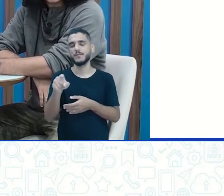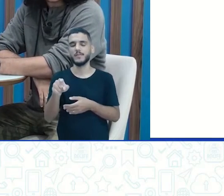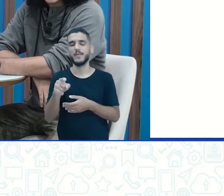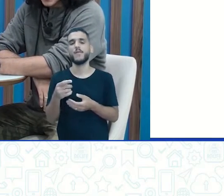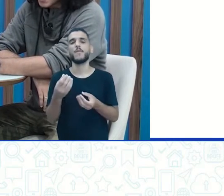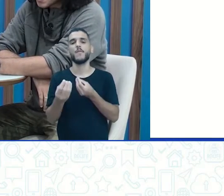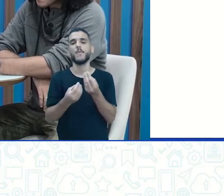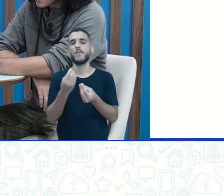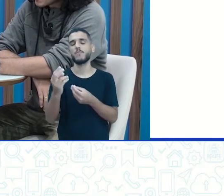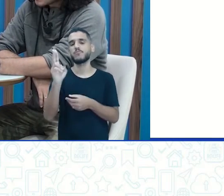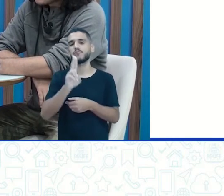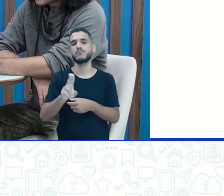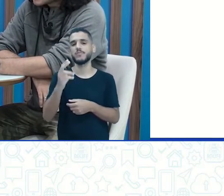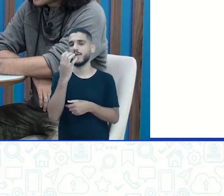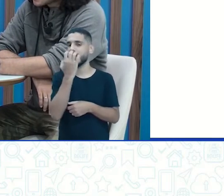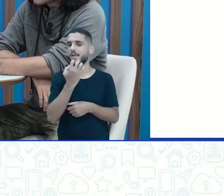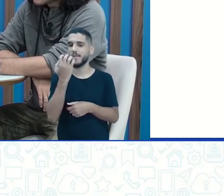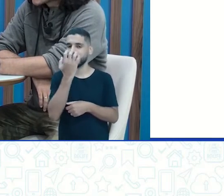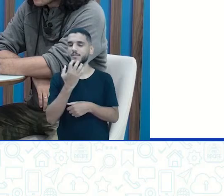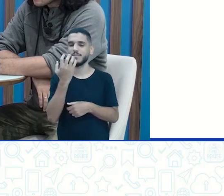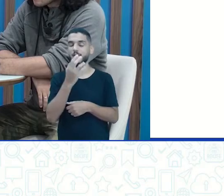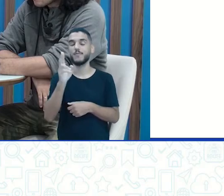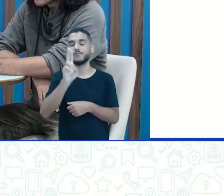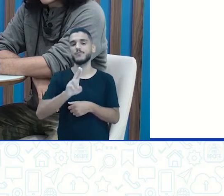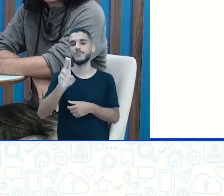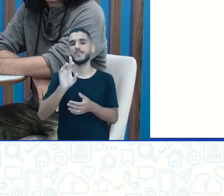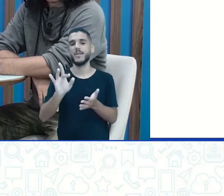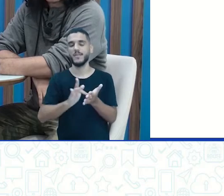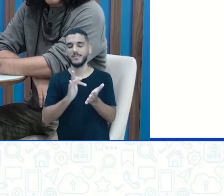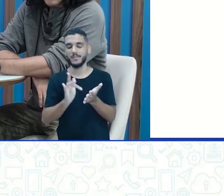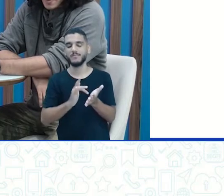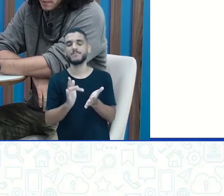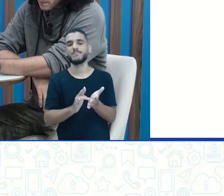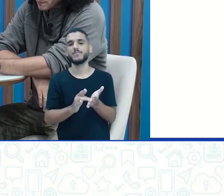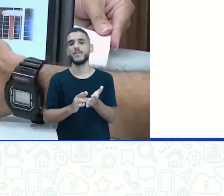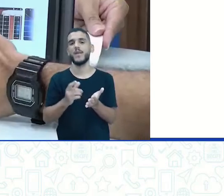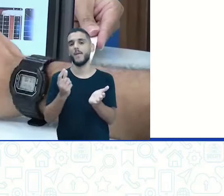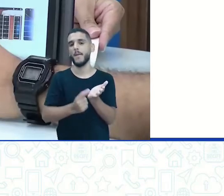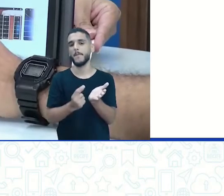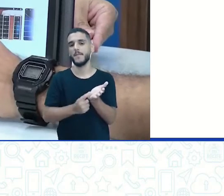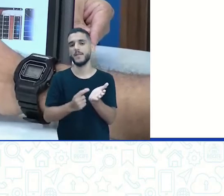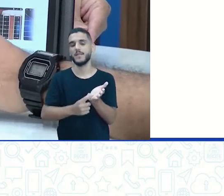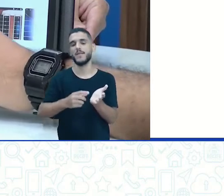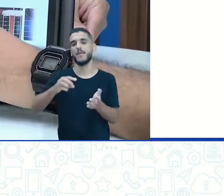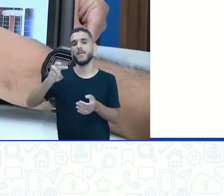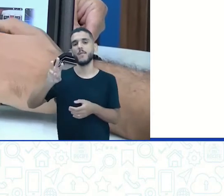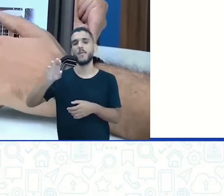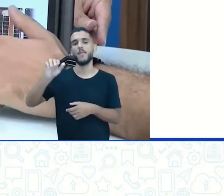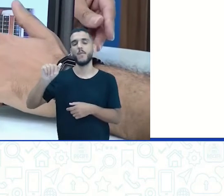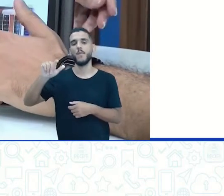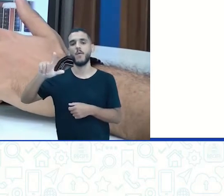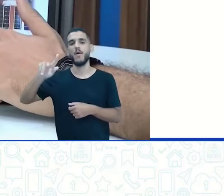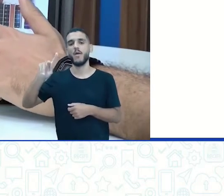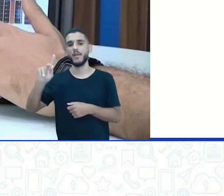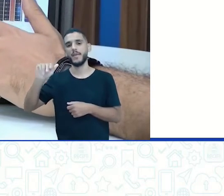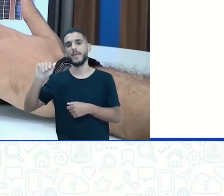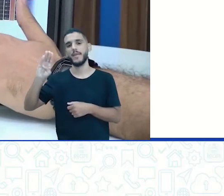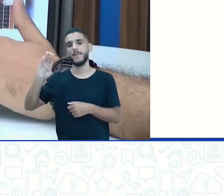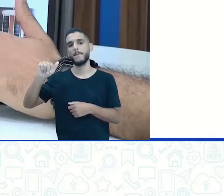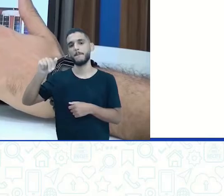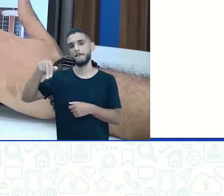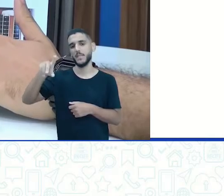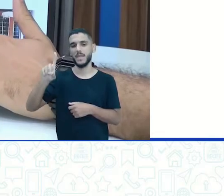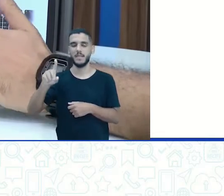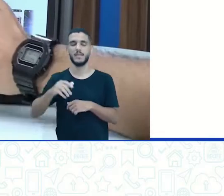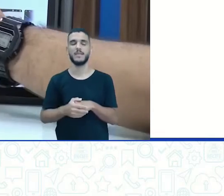das notas musicais. E para isso a gente vai usar o aplicativo Walkband. Como vocês estão vendo aqui, eu estou na Play